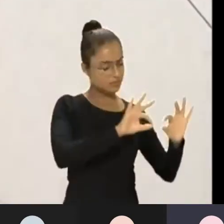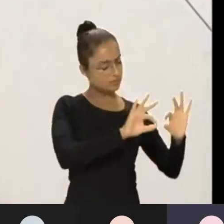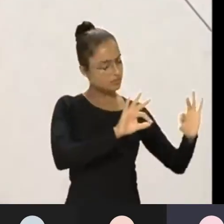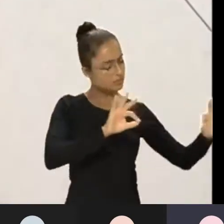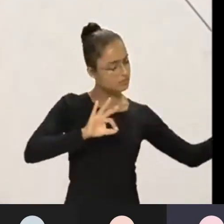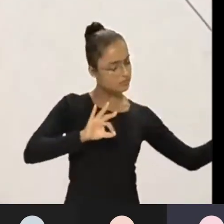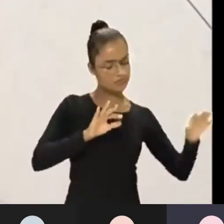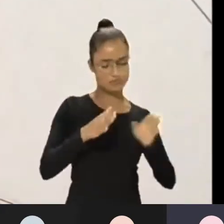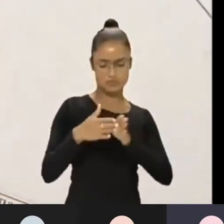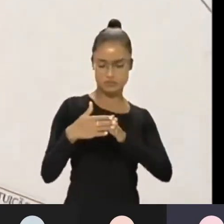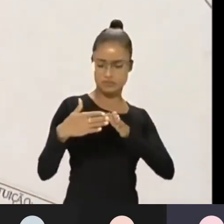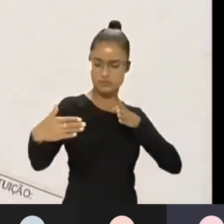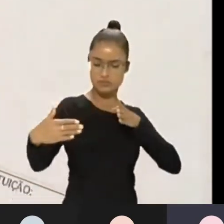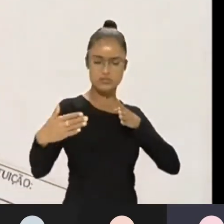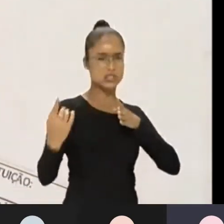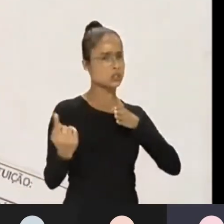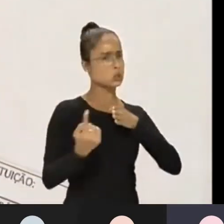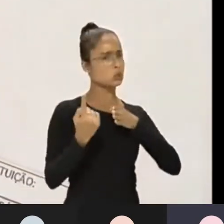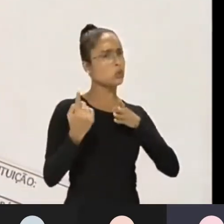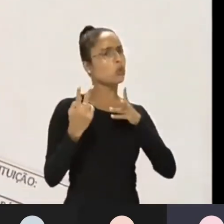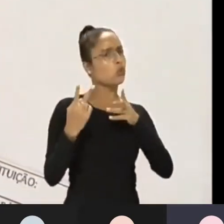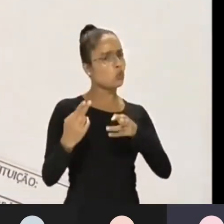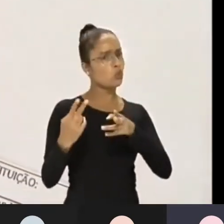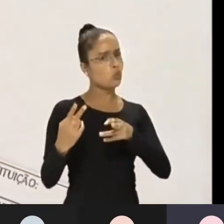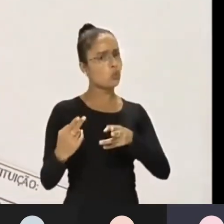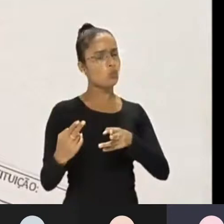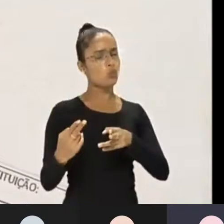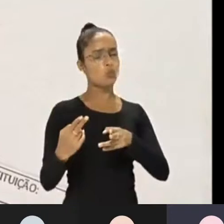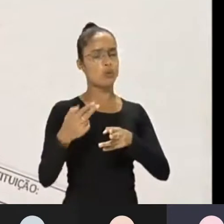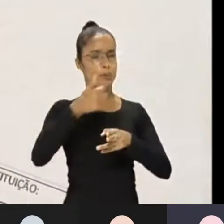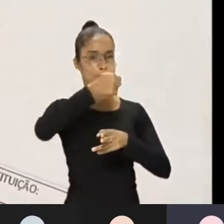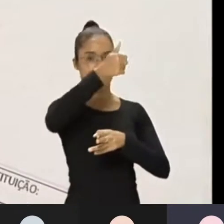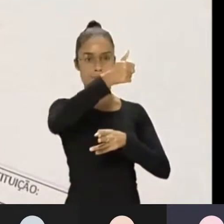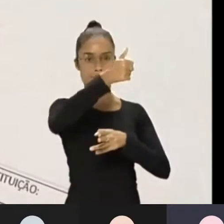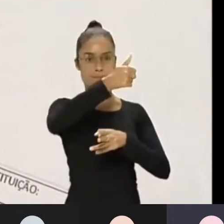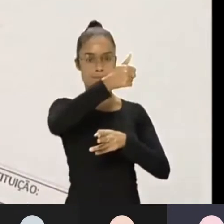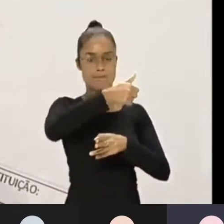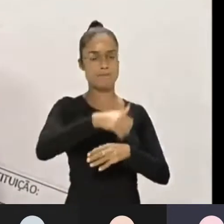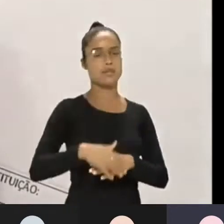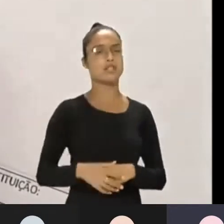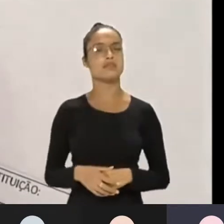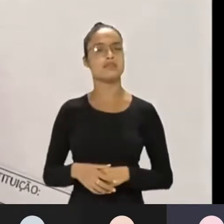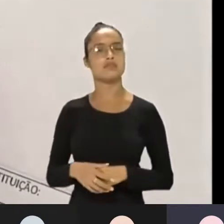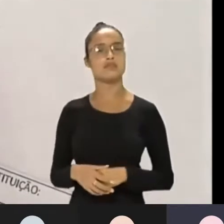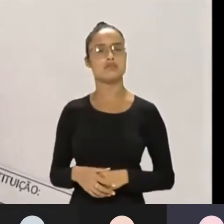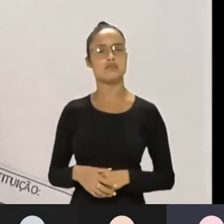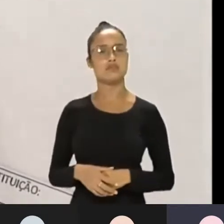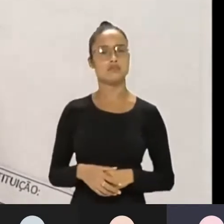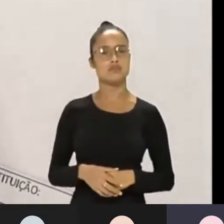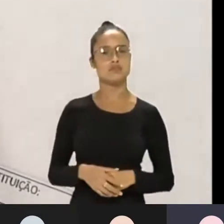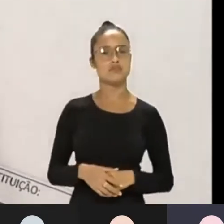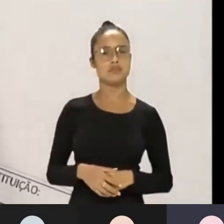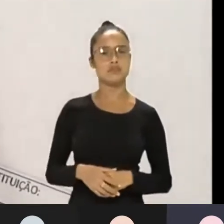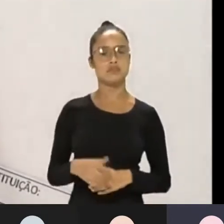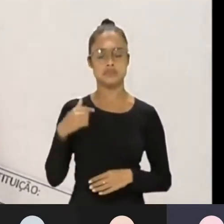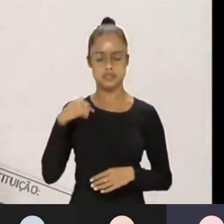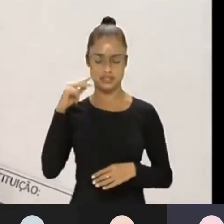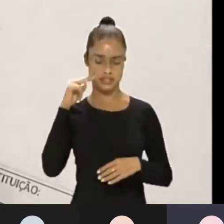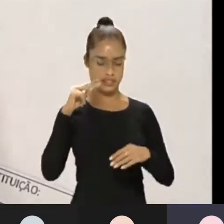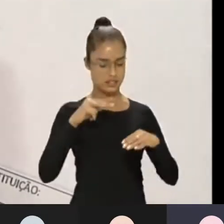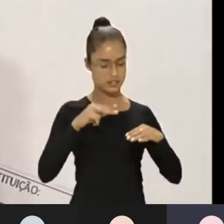altura e de largura são os mesmos. O que muda é aqui em que,